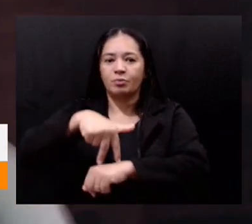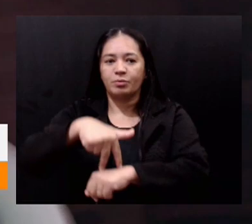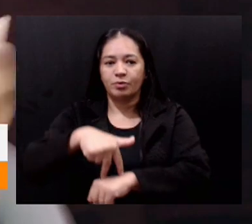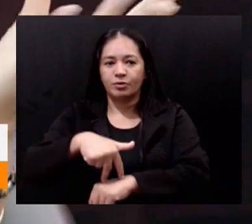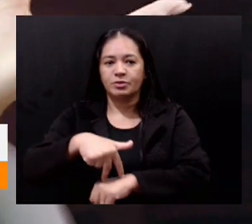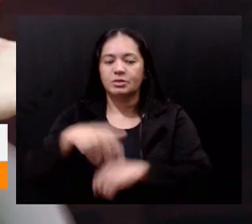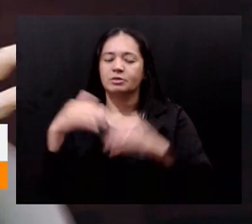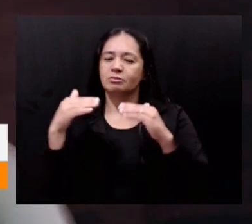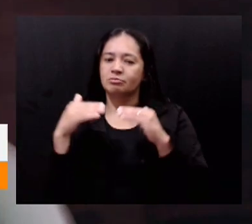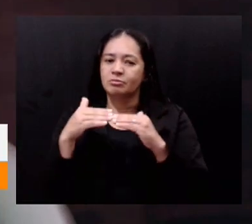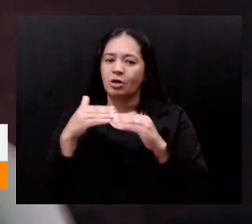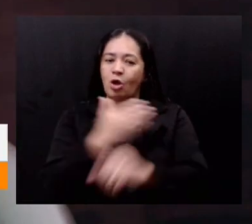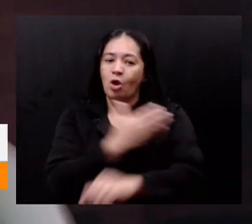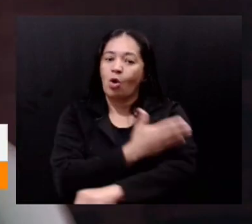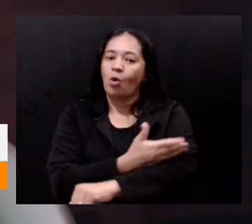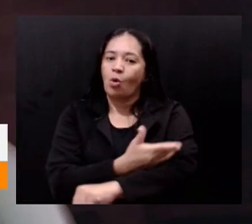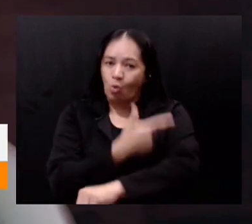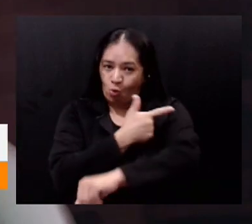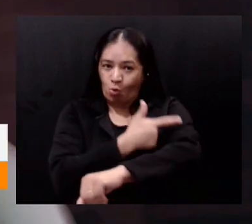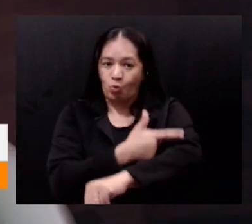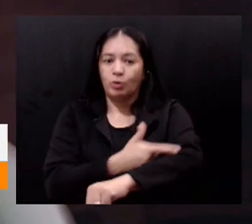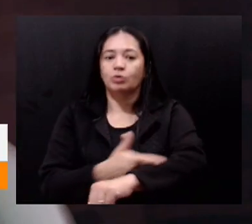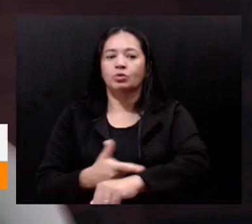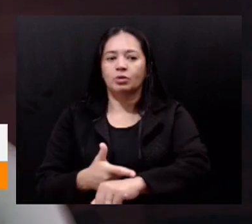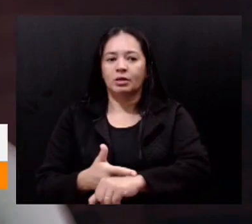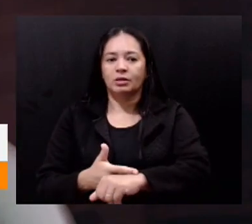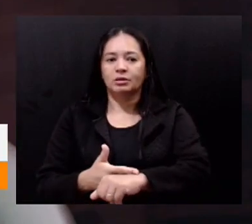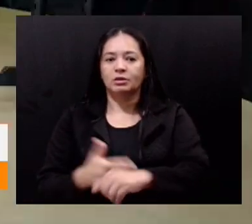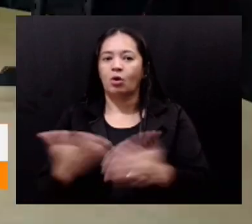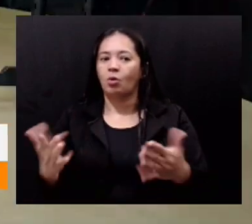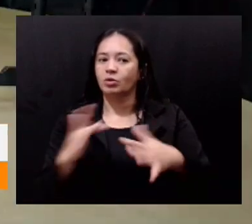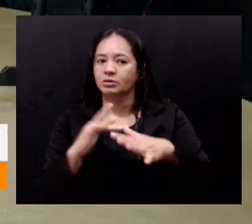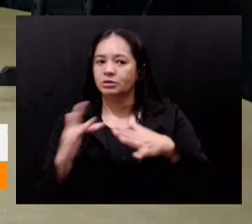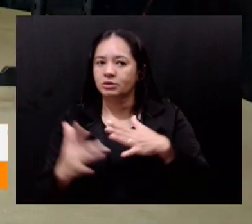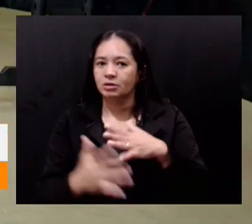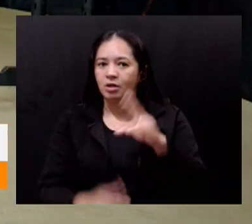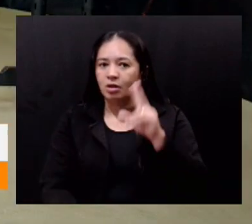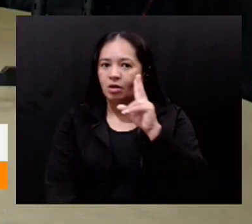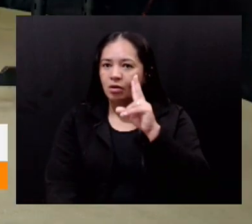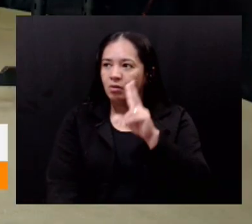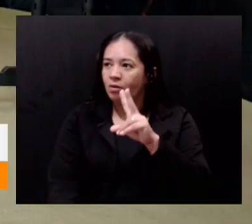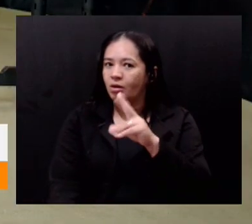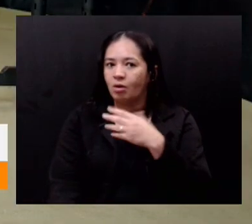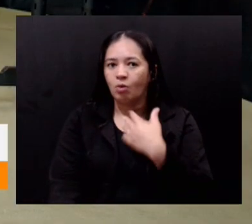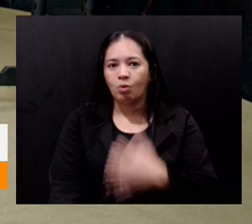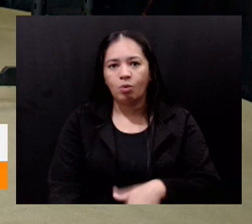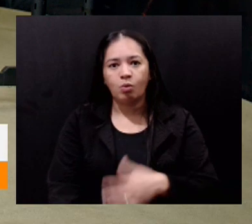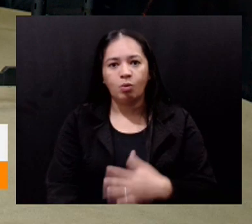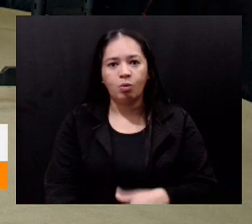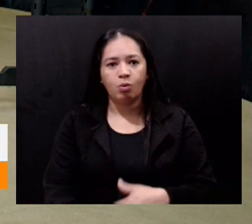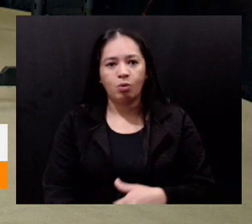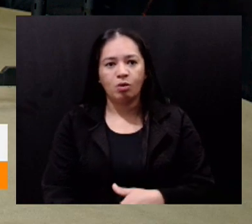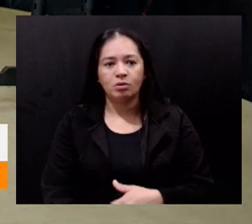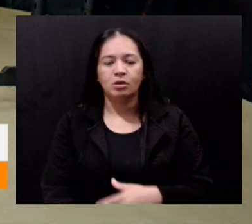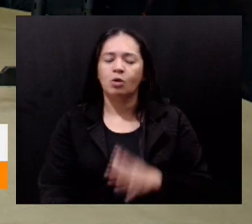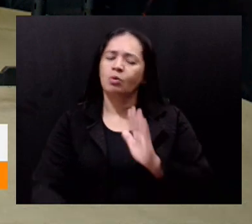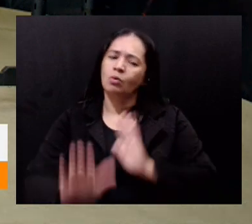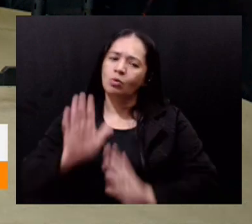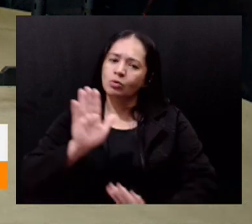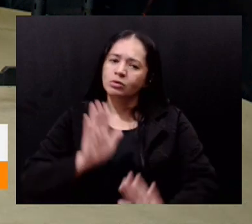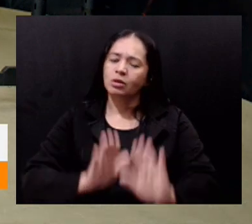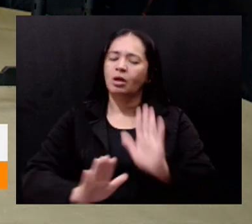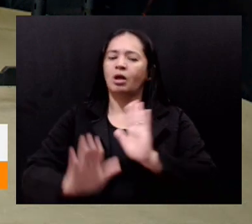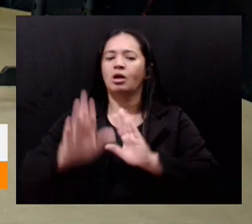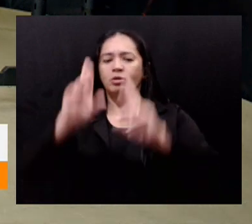educação. Ô, Hoje em dia nas redes respeito. sociais, a gente, né, A a galera pessoa perde ultrapassa um com pouquinho, né? cautela, com respeito. É Isso. É verdade,